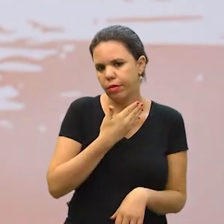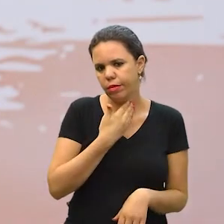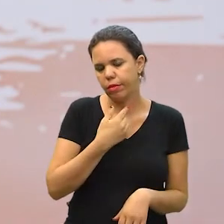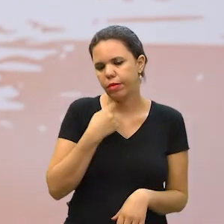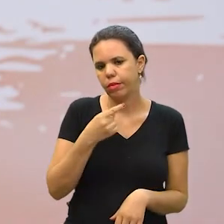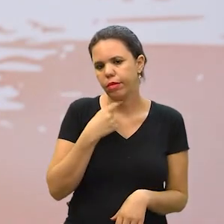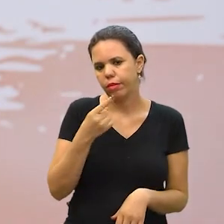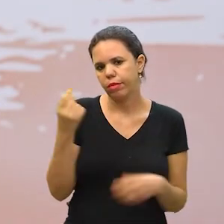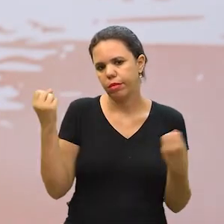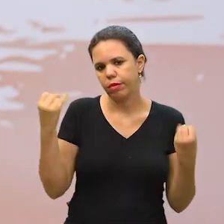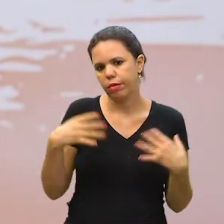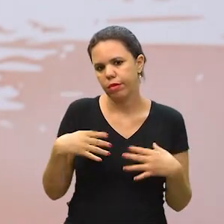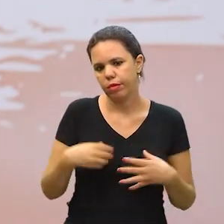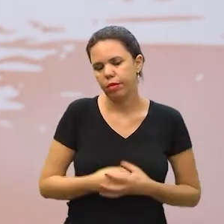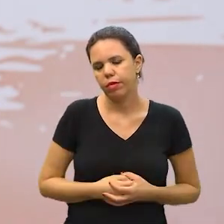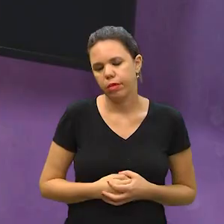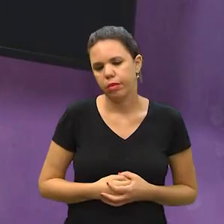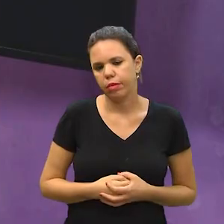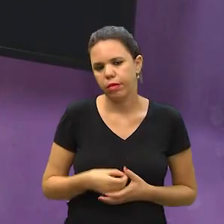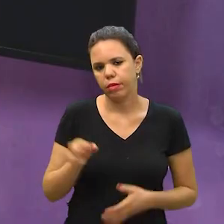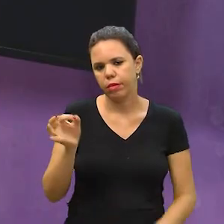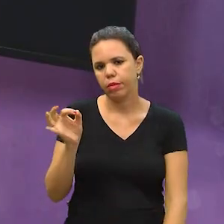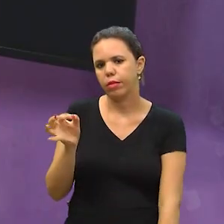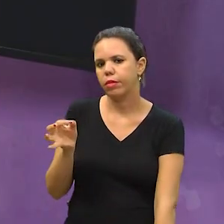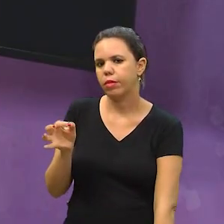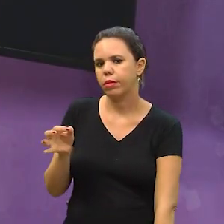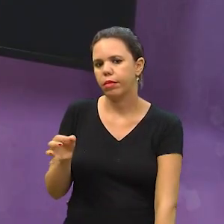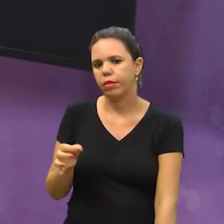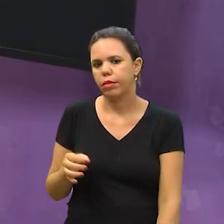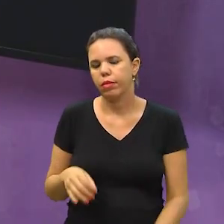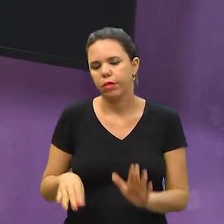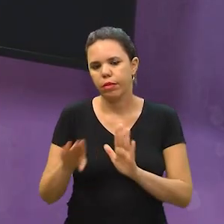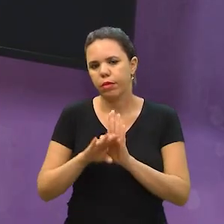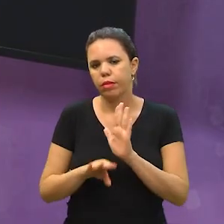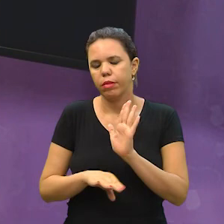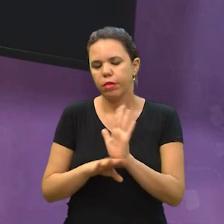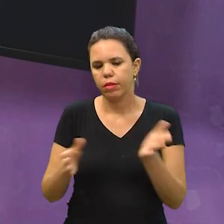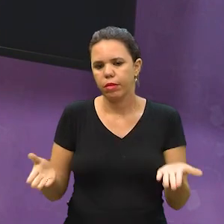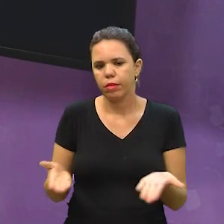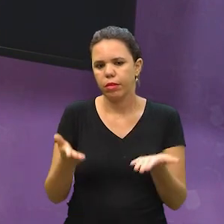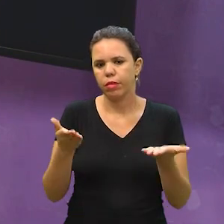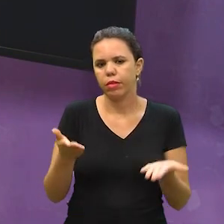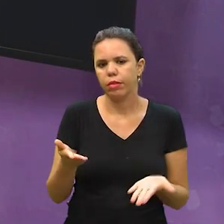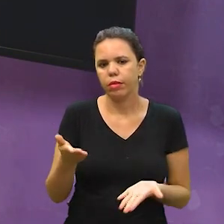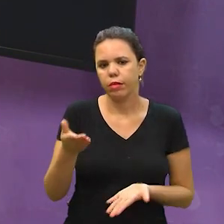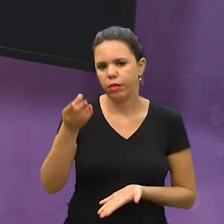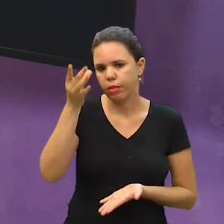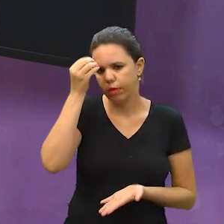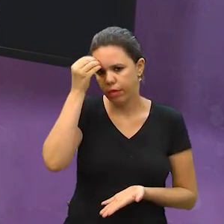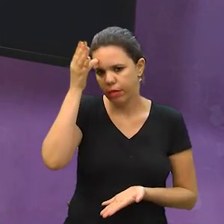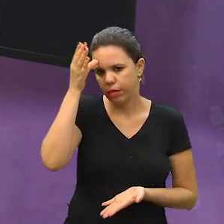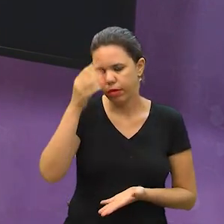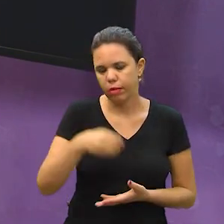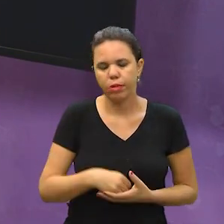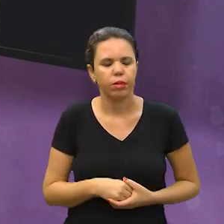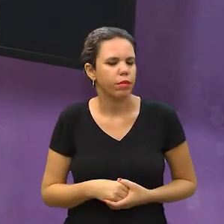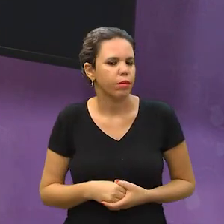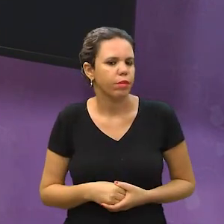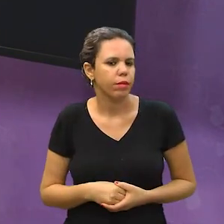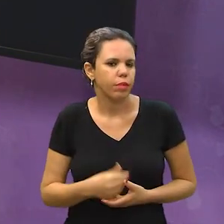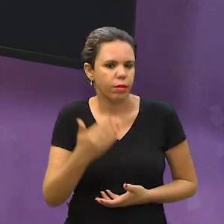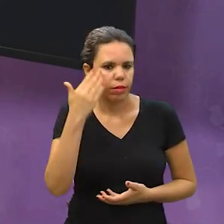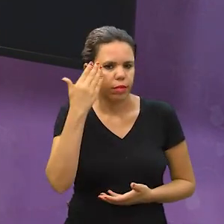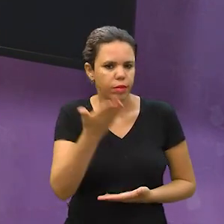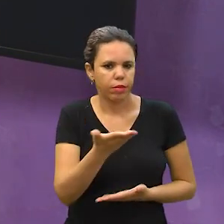gente, tirar todas essas dúvidas. Tenha certeza que esse foi um programa muito rico de informação. Eu